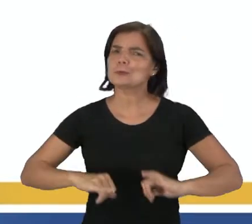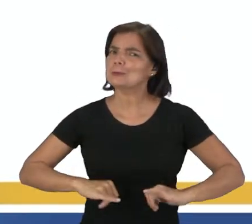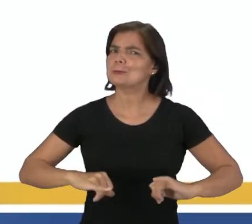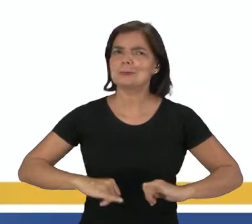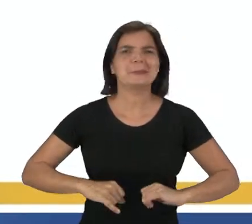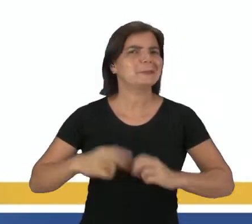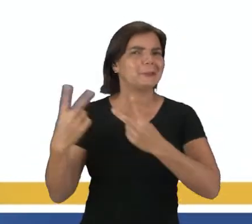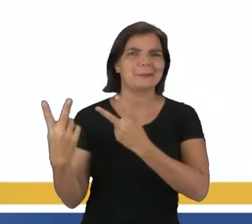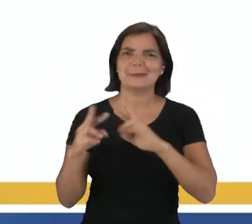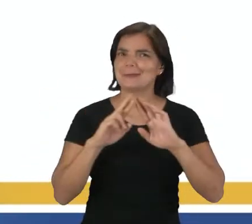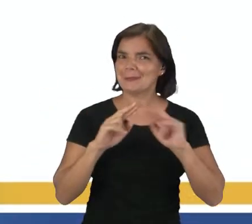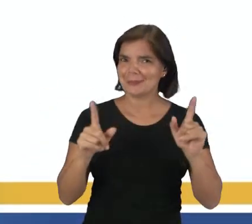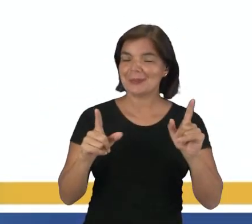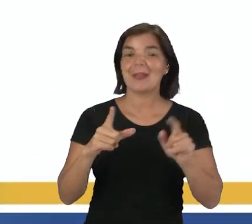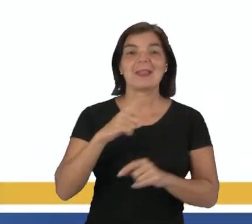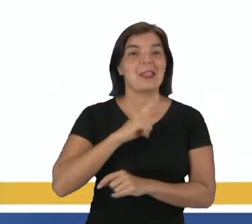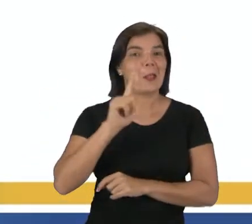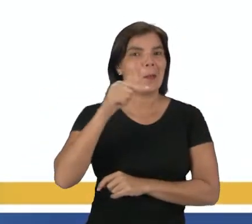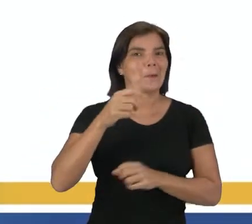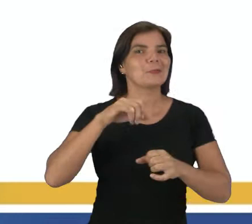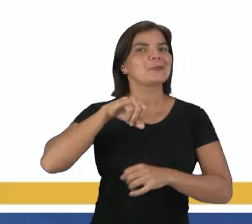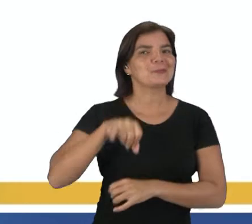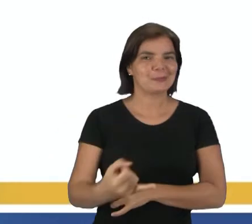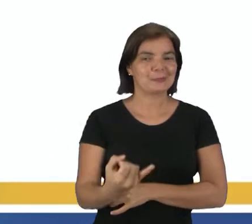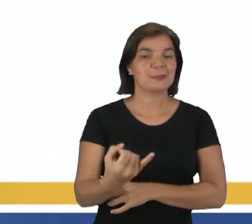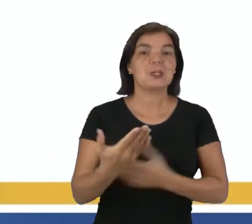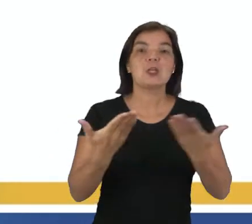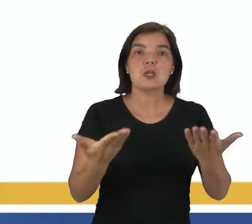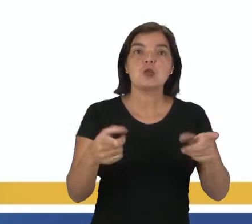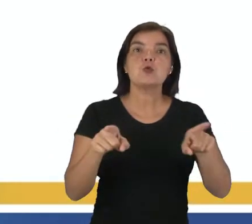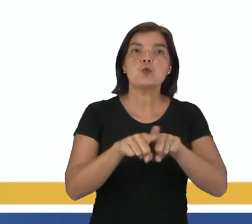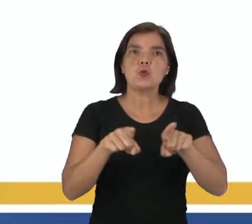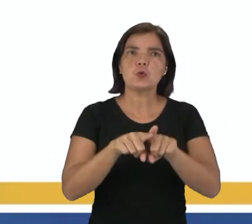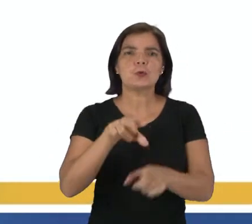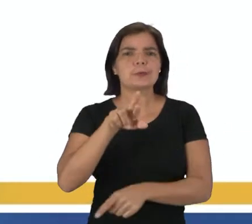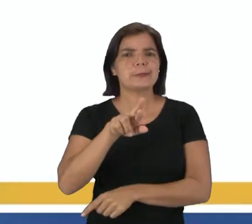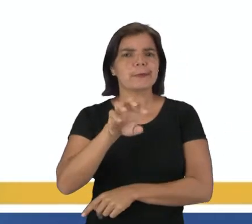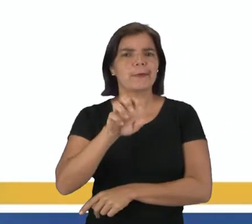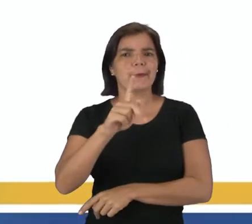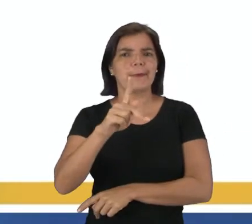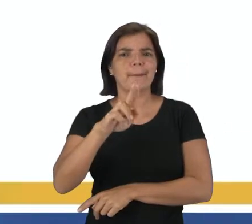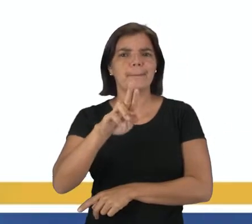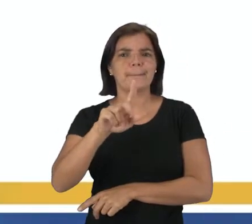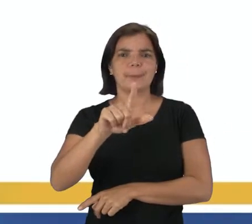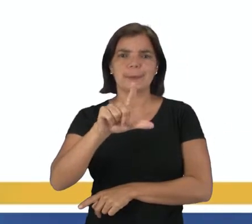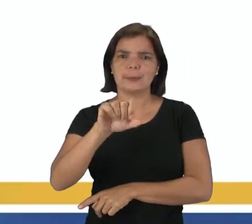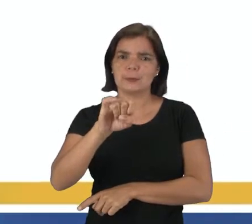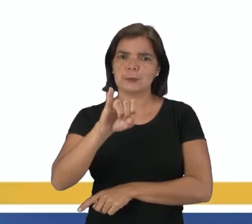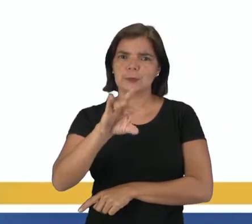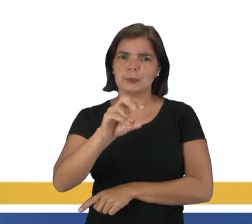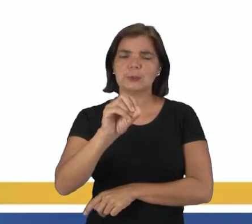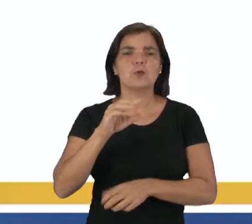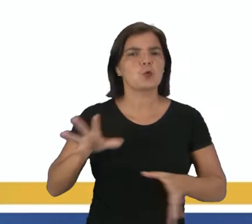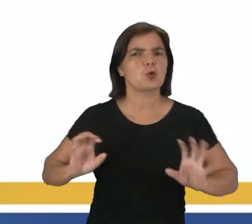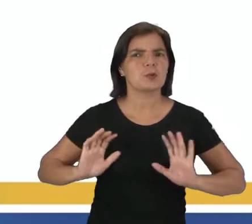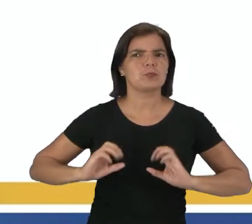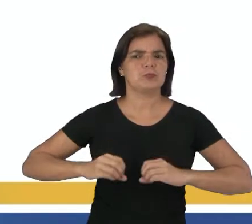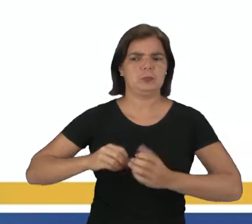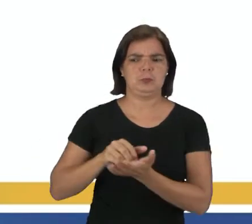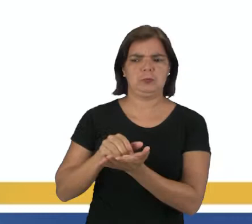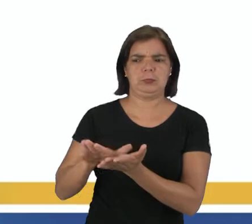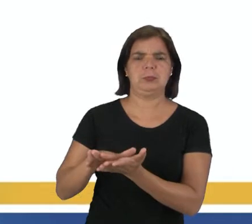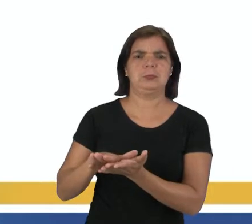vai ser o mesmo. A gente tem outras oportunidades. E os repulsivos, aqueles que expelem, que expulsam,